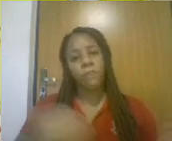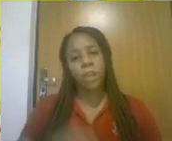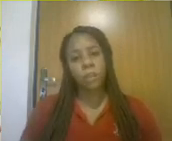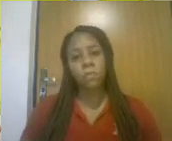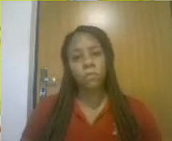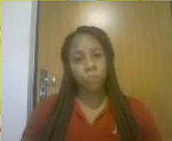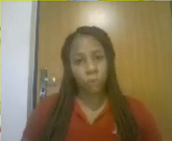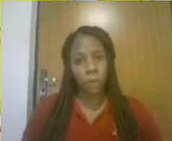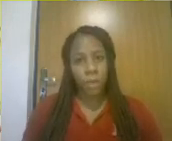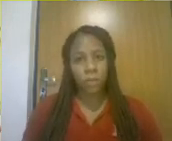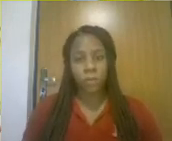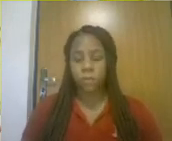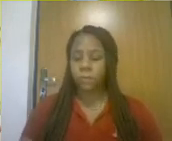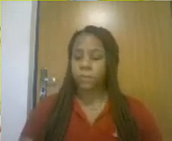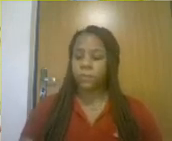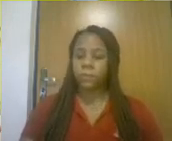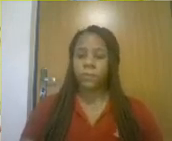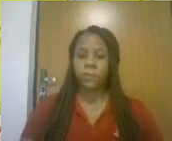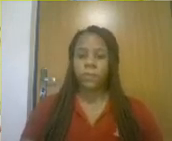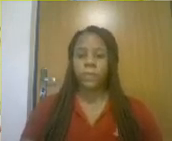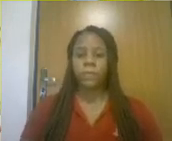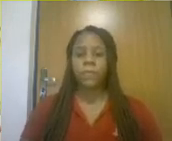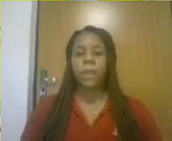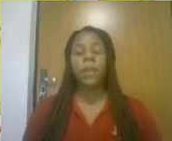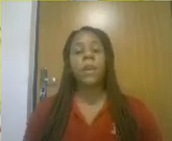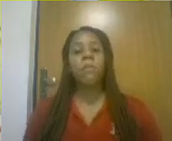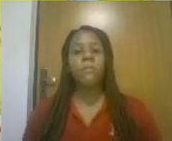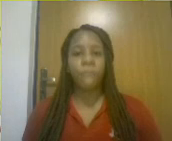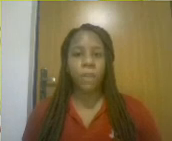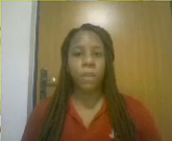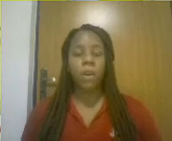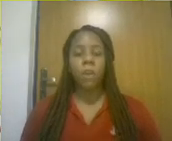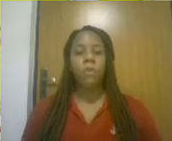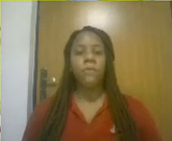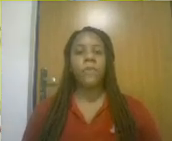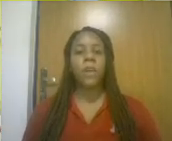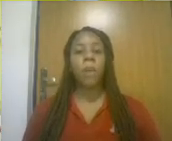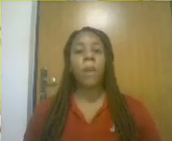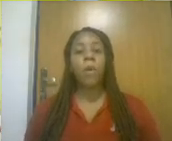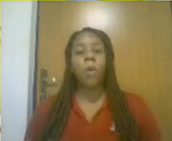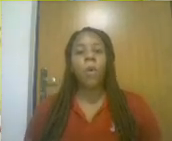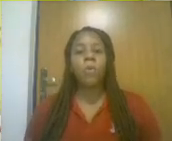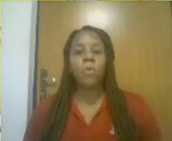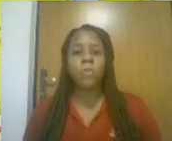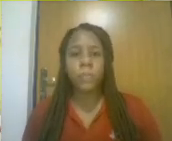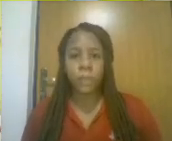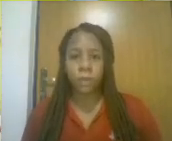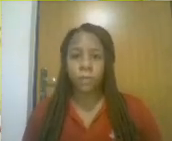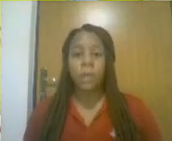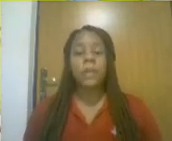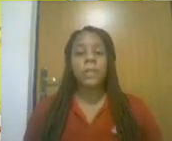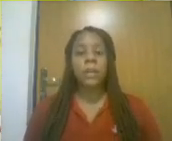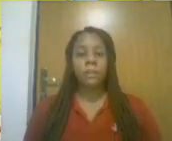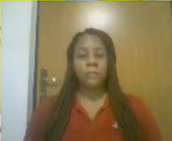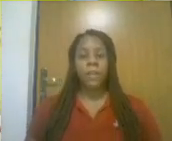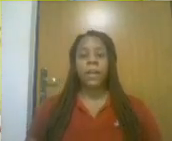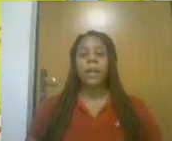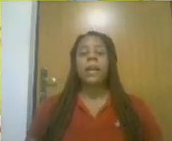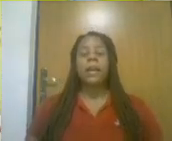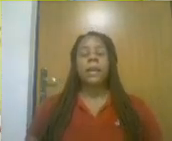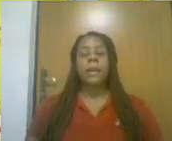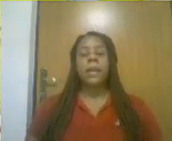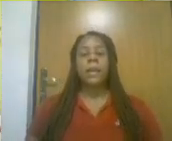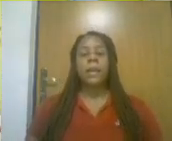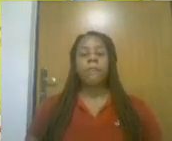estava falando no começo. E o fim? O fim é uma conclusão.